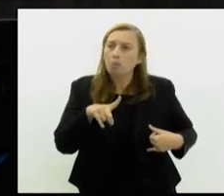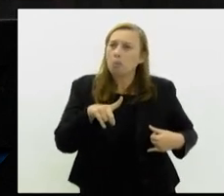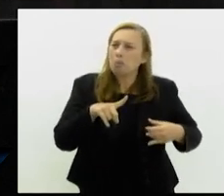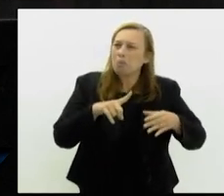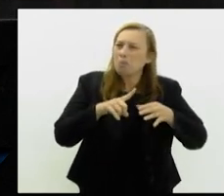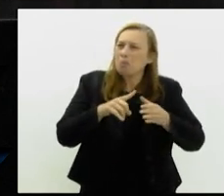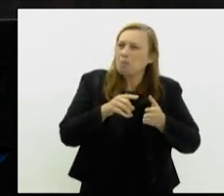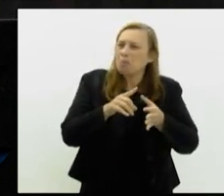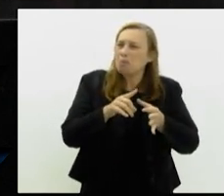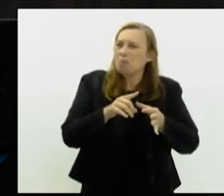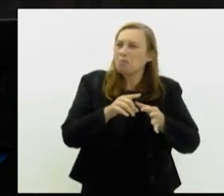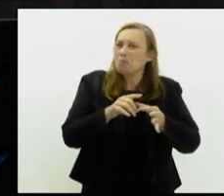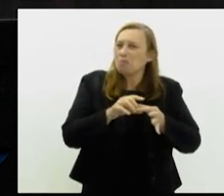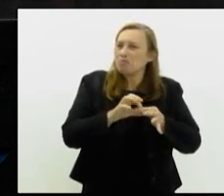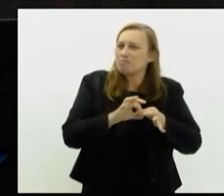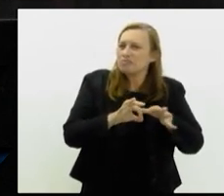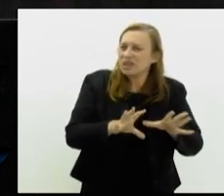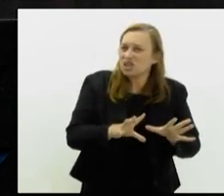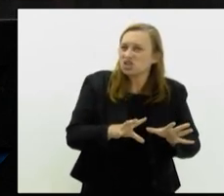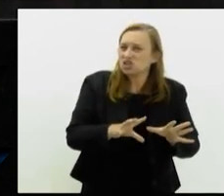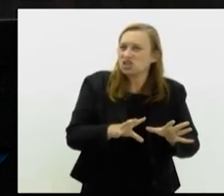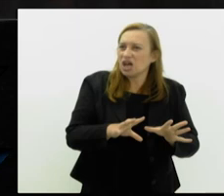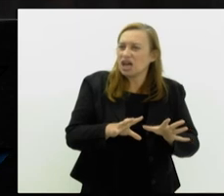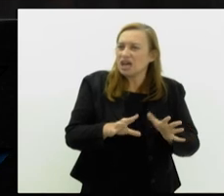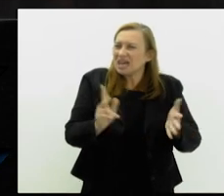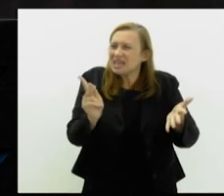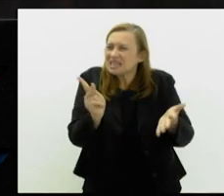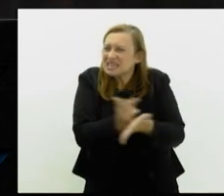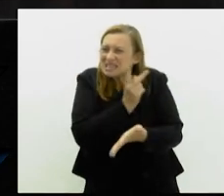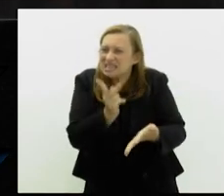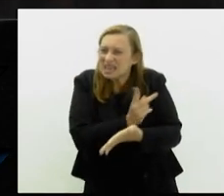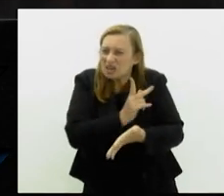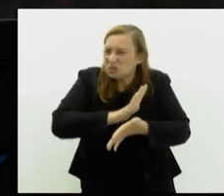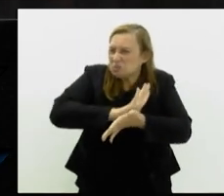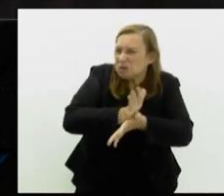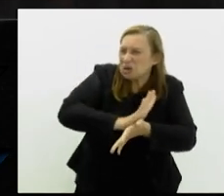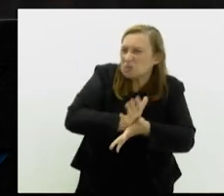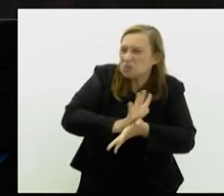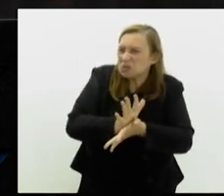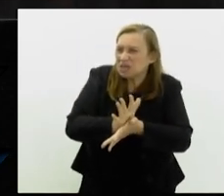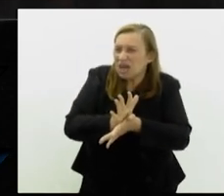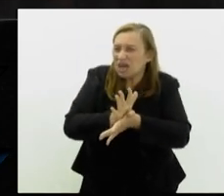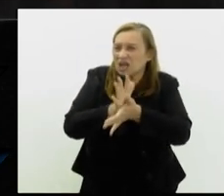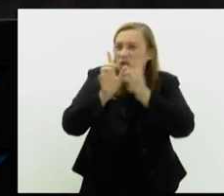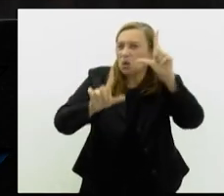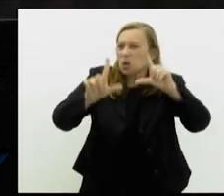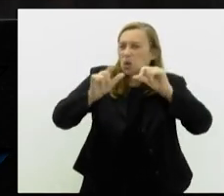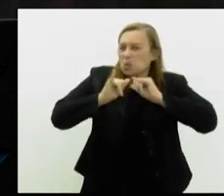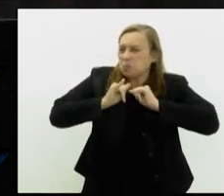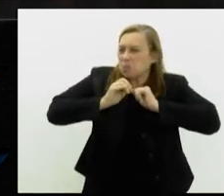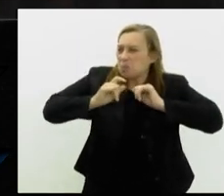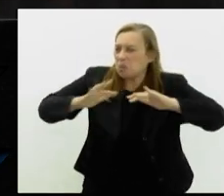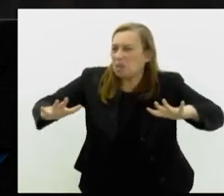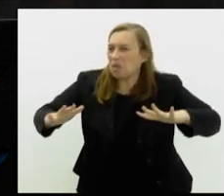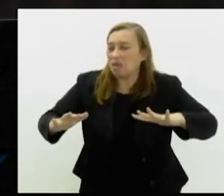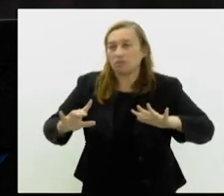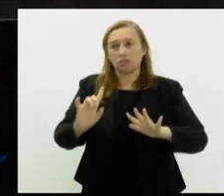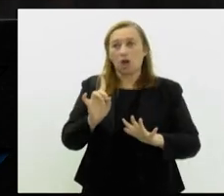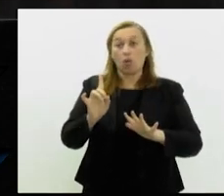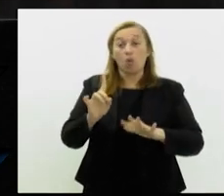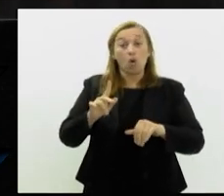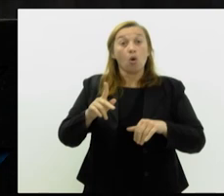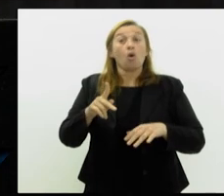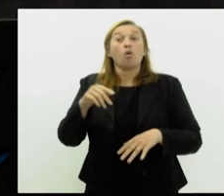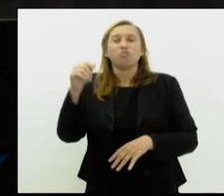essa intolerância ela atinja o noticiário internacional o Brasil já